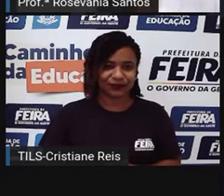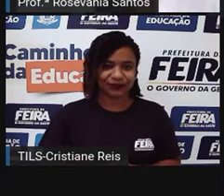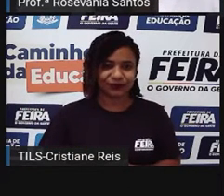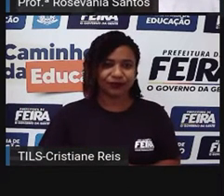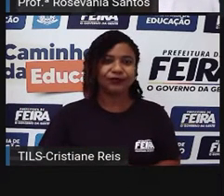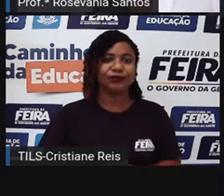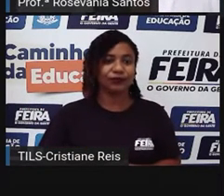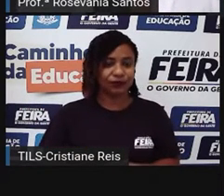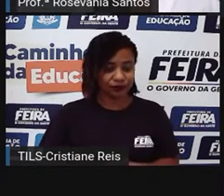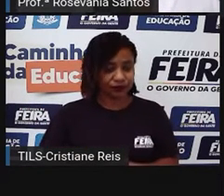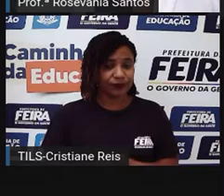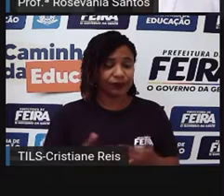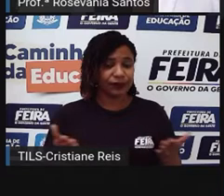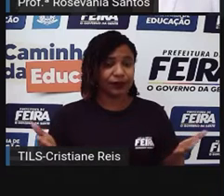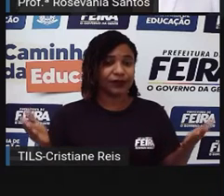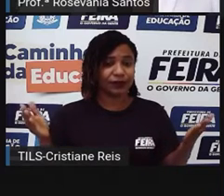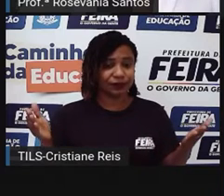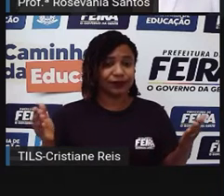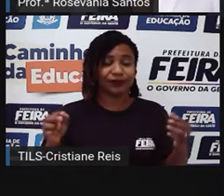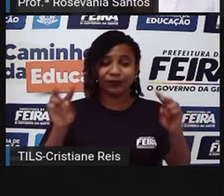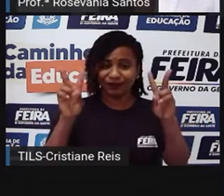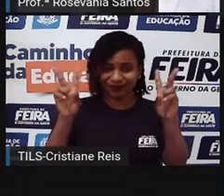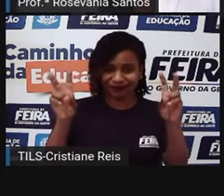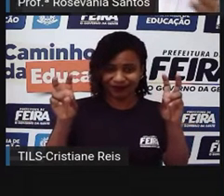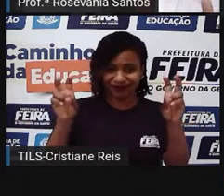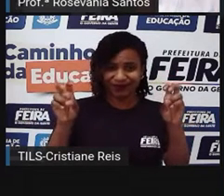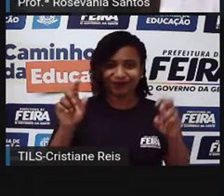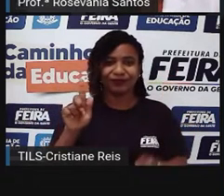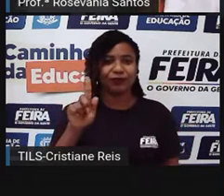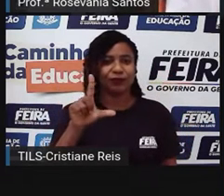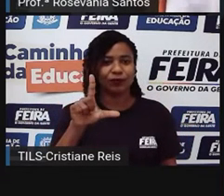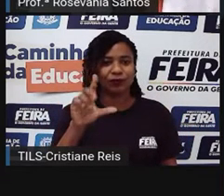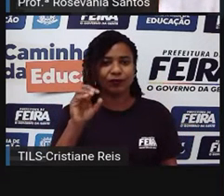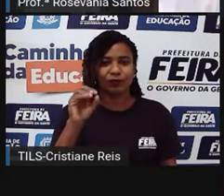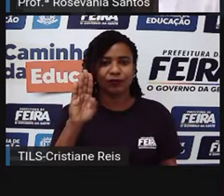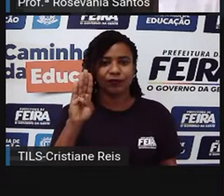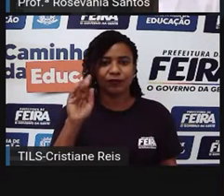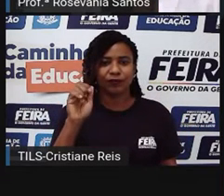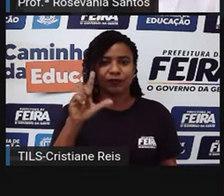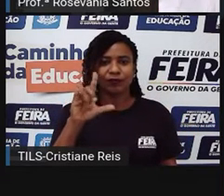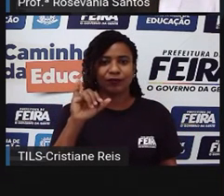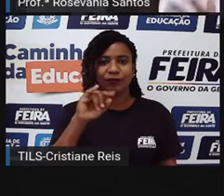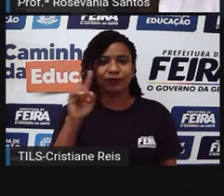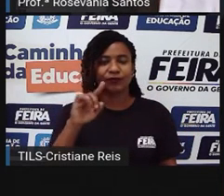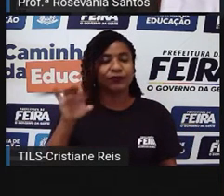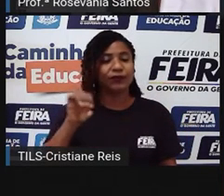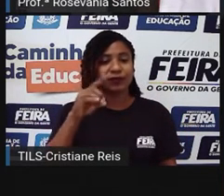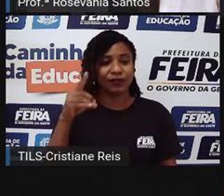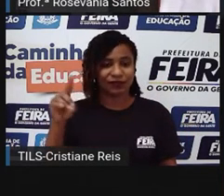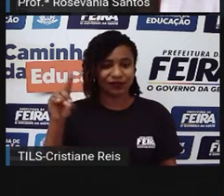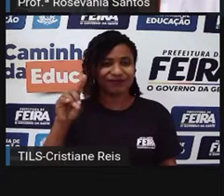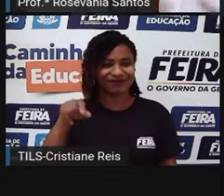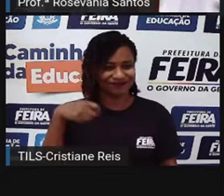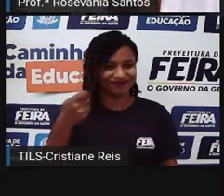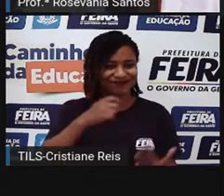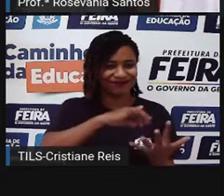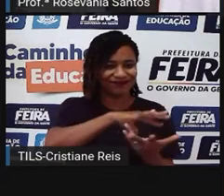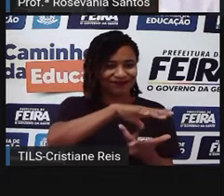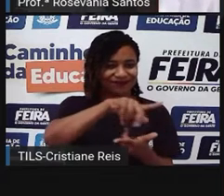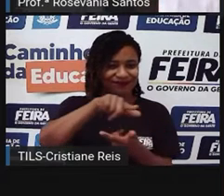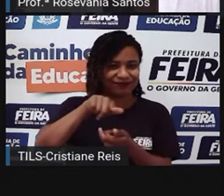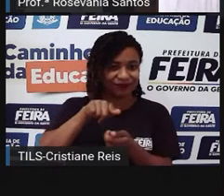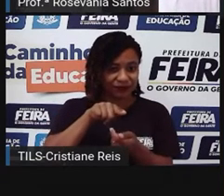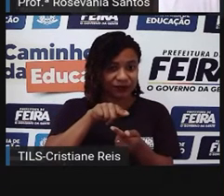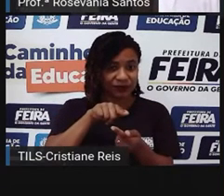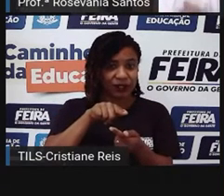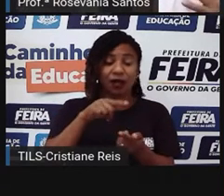fala de globalização, né, a gente percebe que alguns economistas, alguns cientistas, né, que